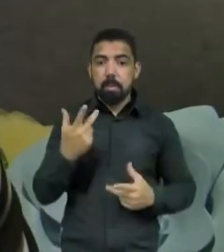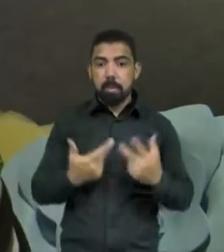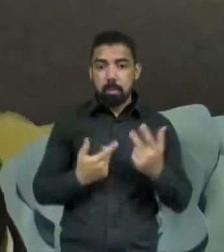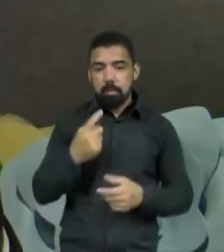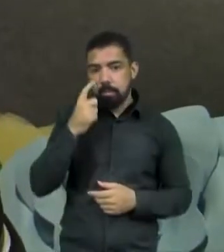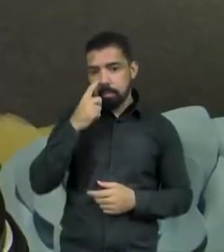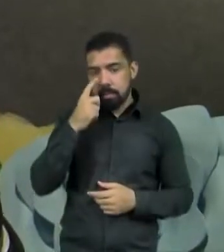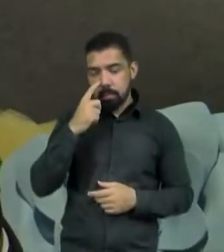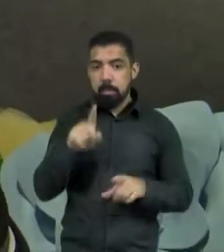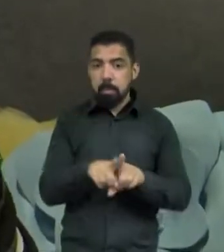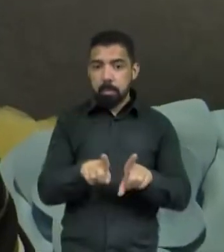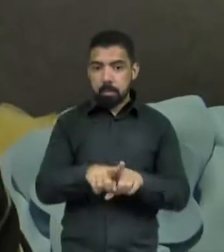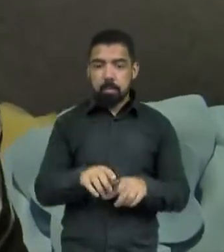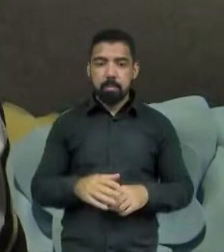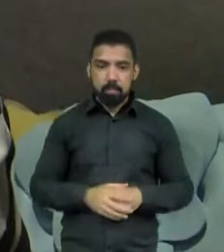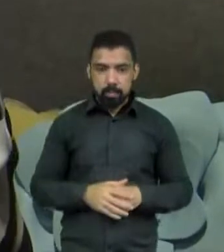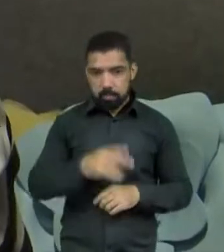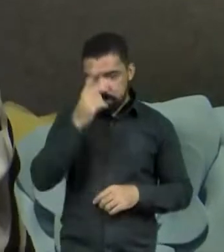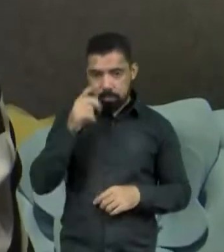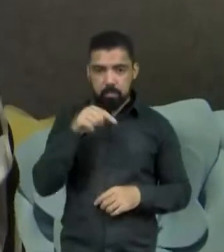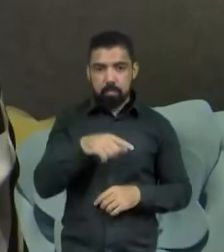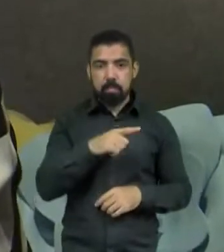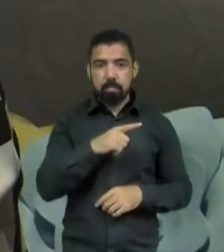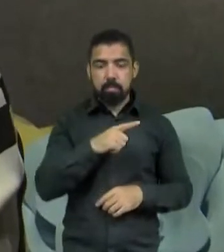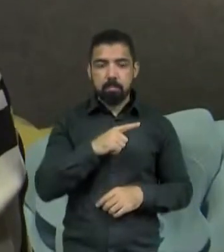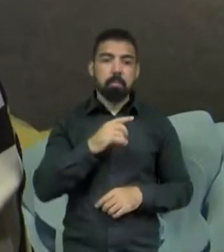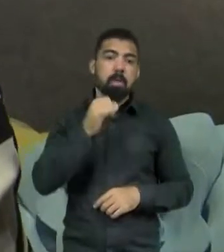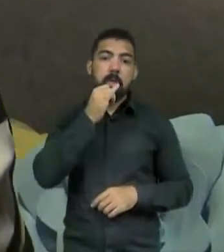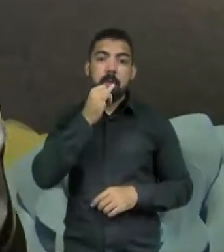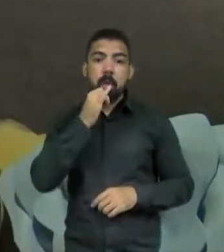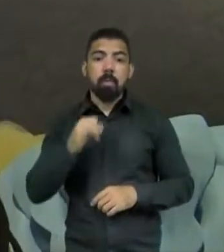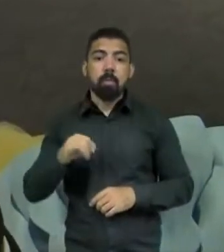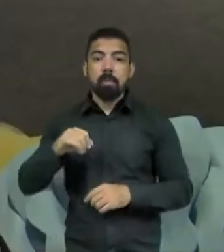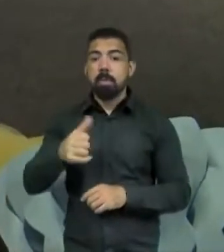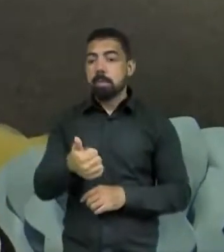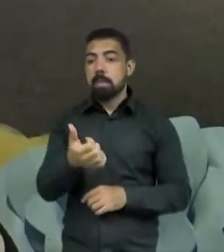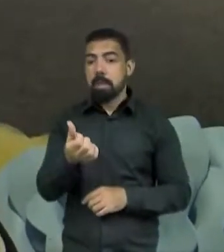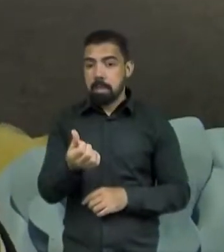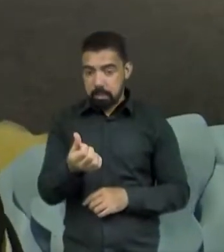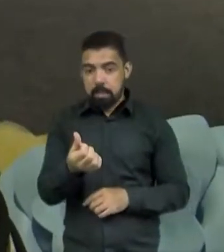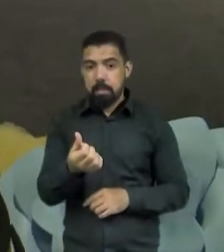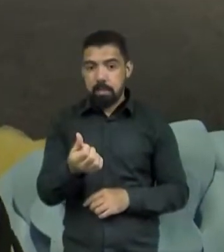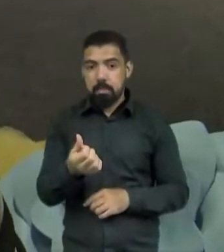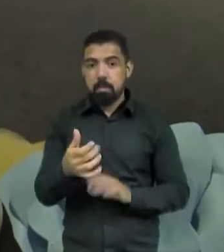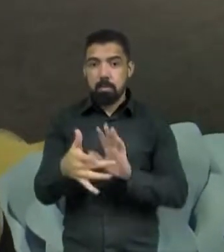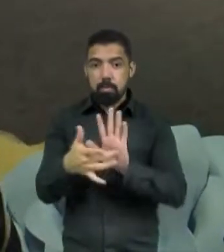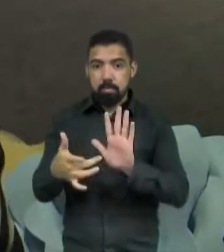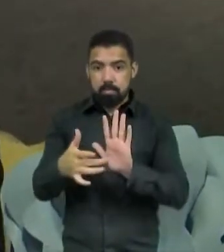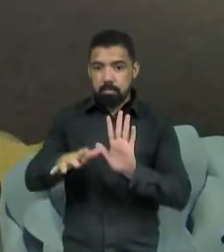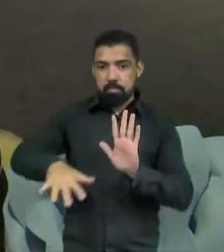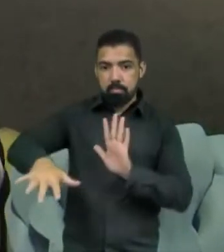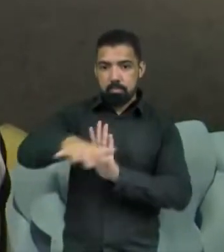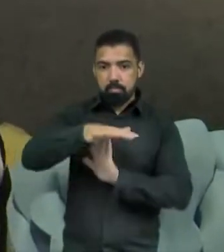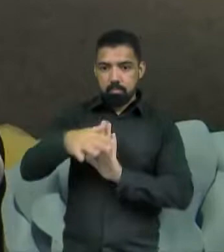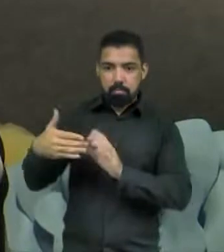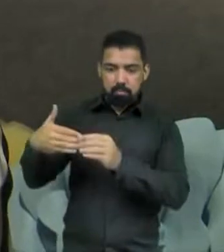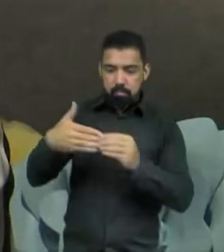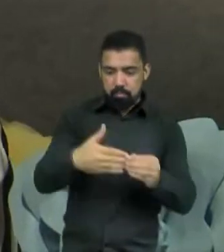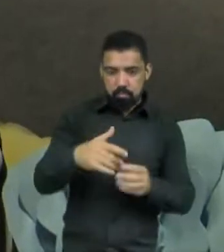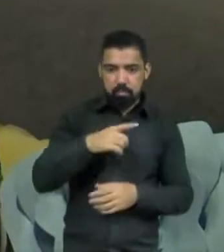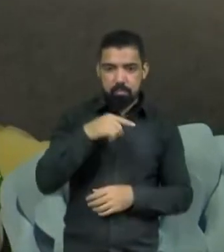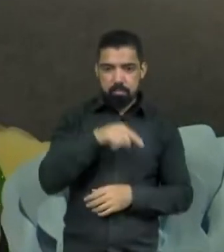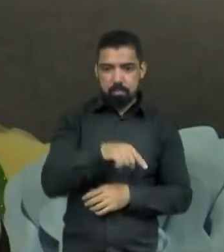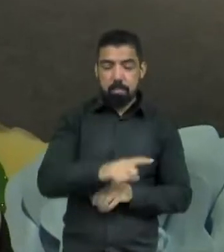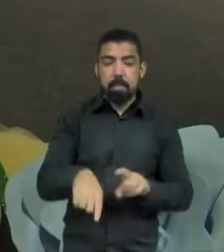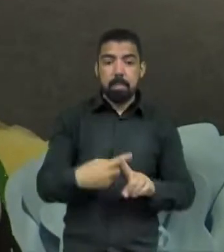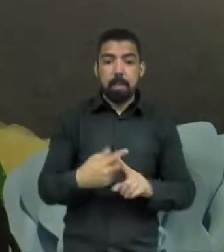baixa complexidade, pacientes oriundos dos nossos 116 postos de saúde, das nossas policlínicas, e essas cirurgias